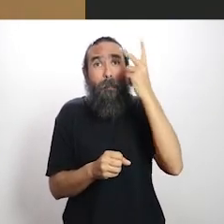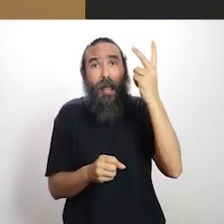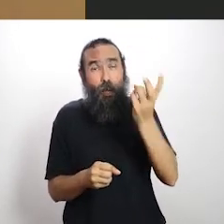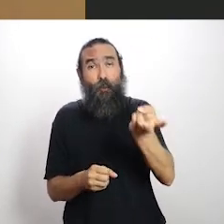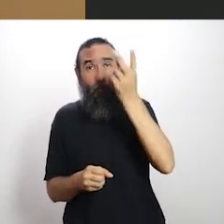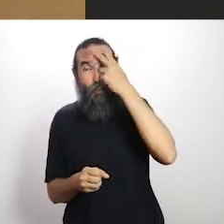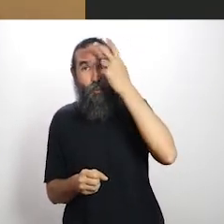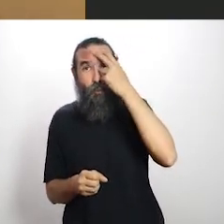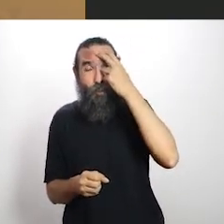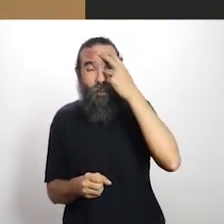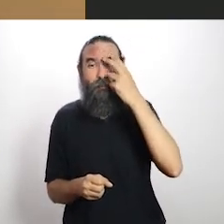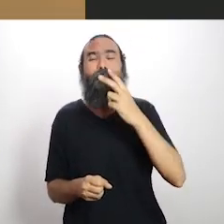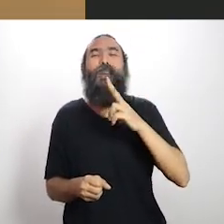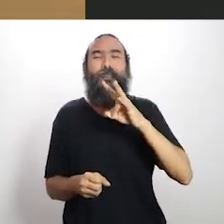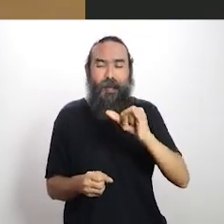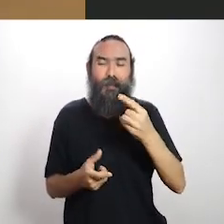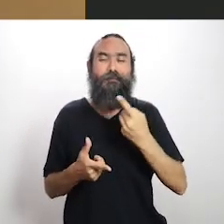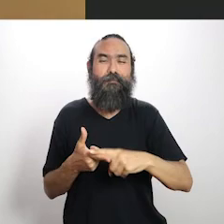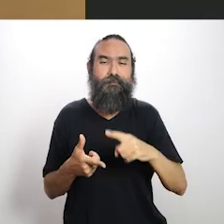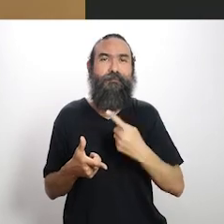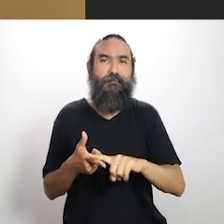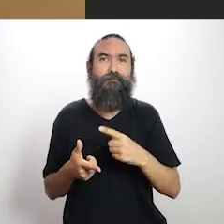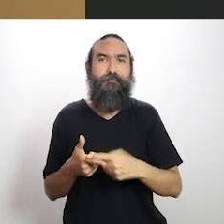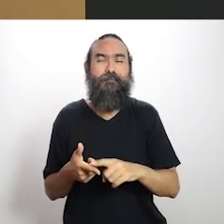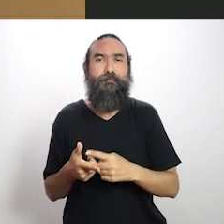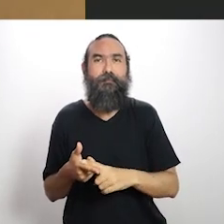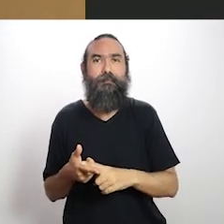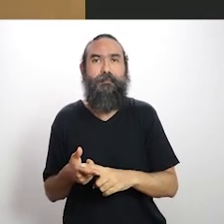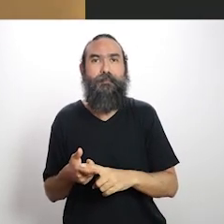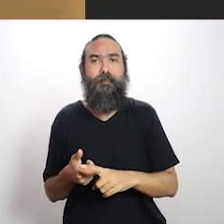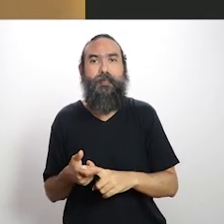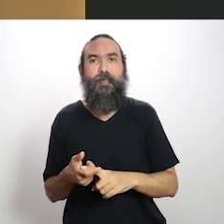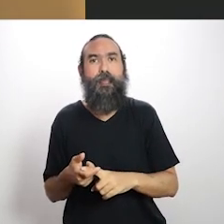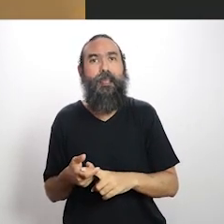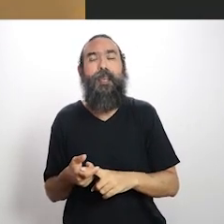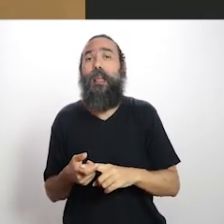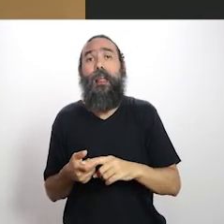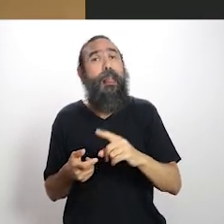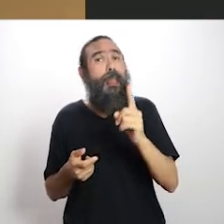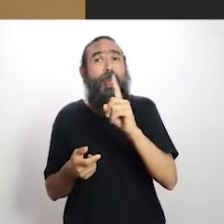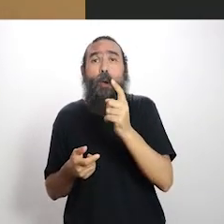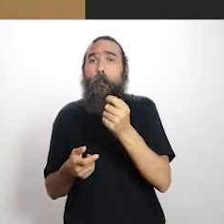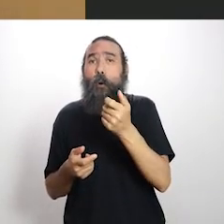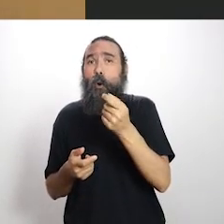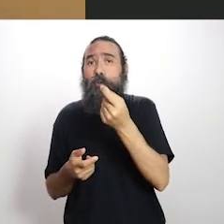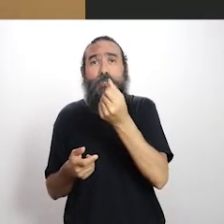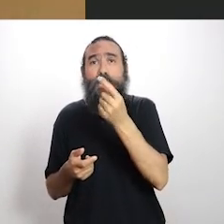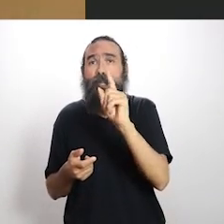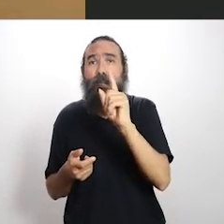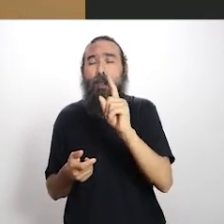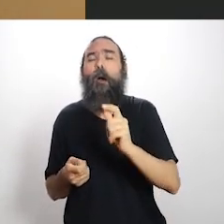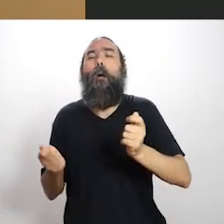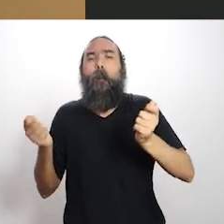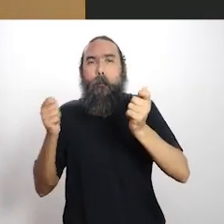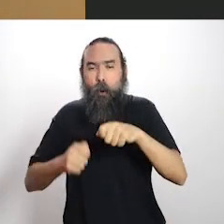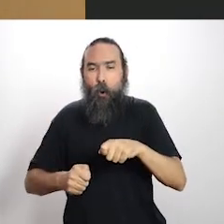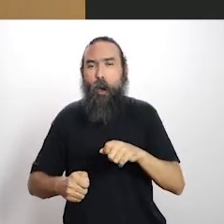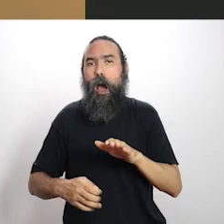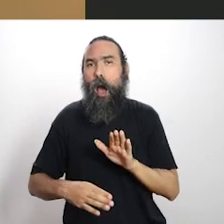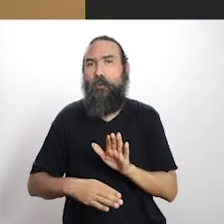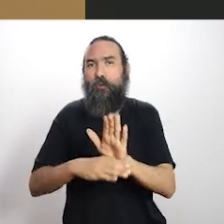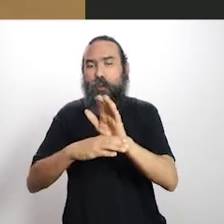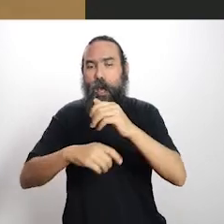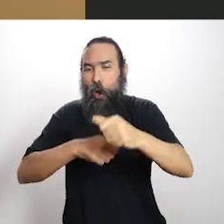município vai além de beneficiar diretamente as pessoas ligadas à cultura vai ser bom para o prefeito vai ser bom para a área